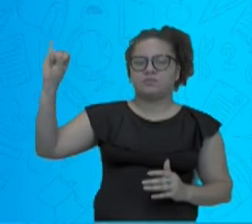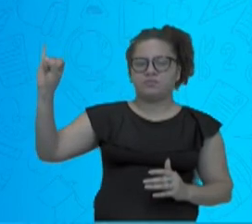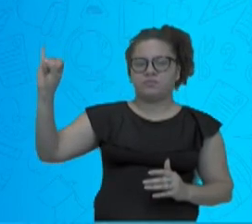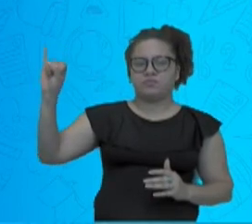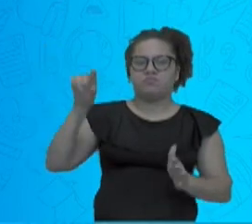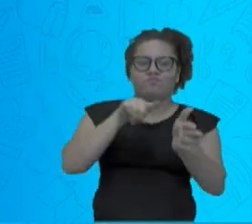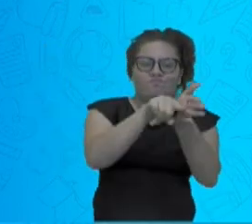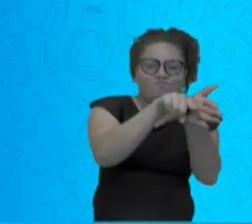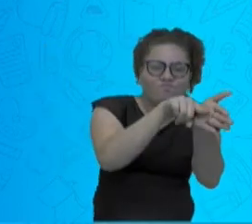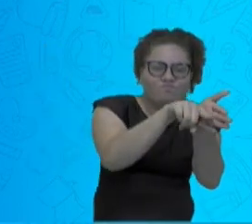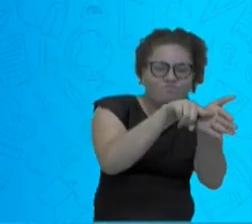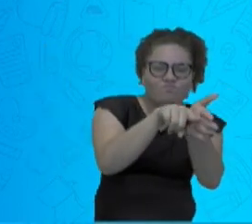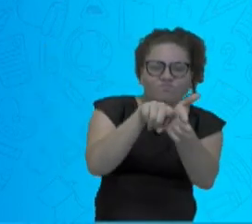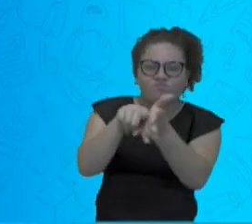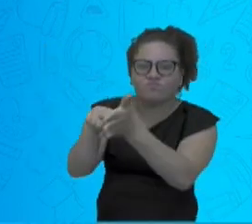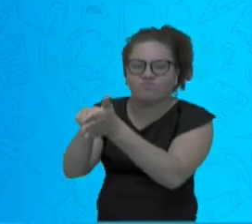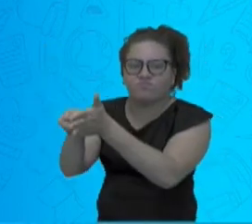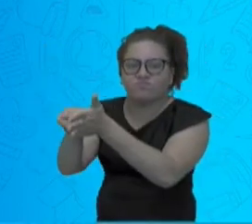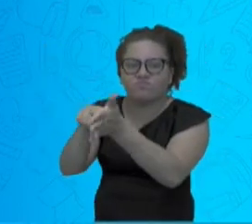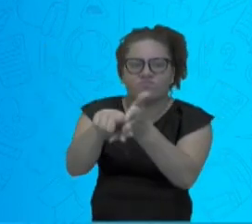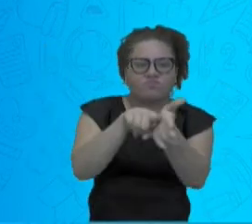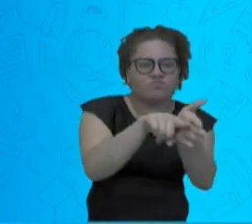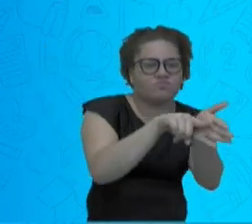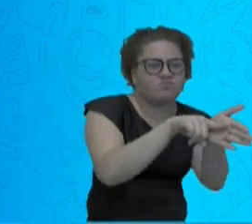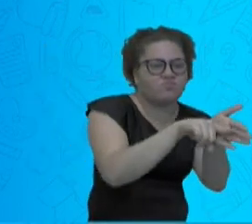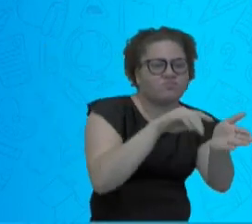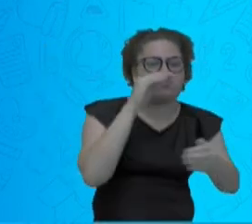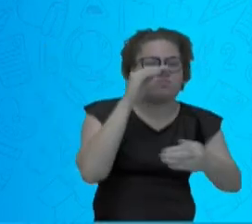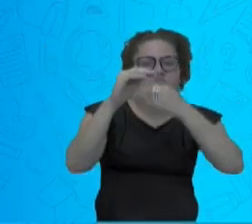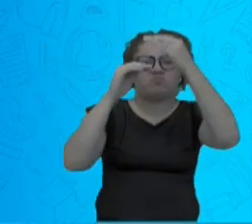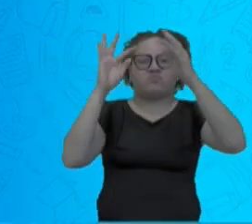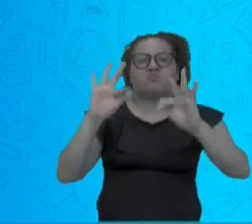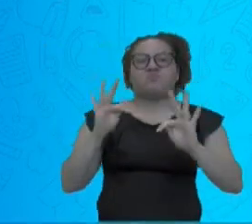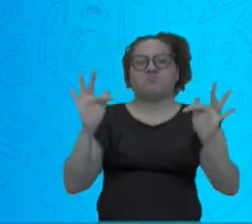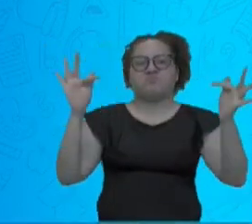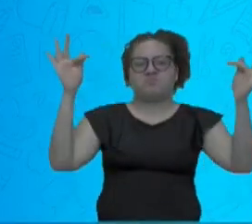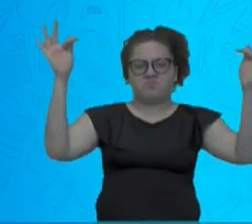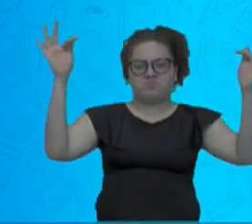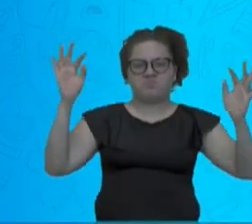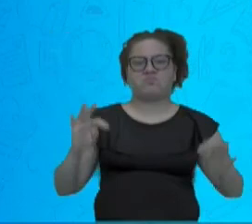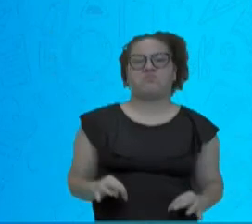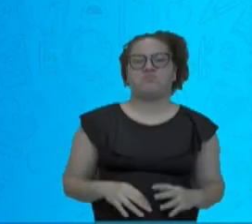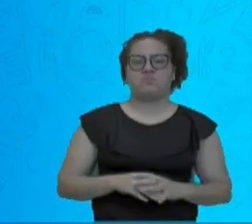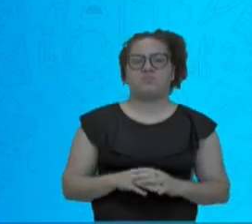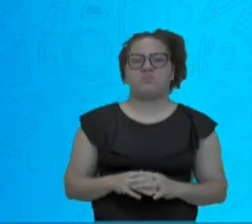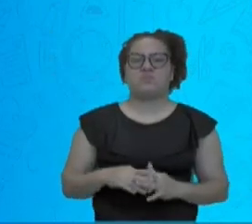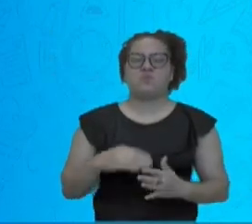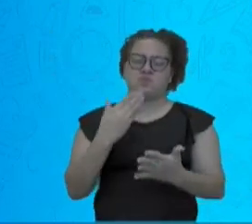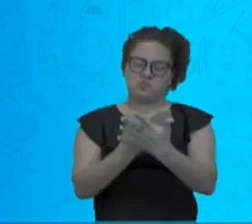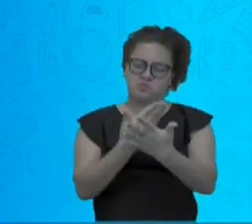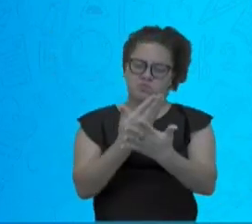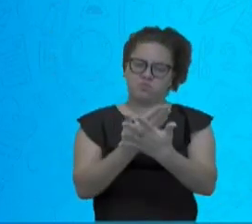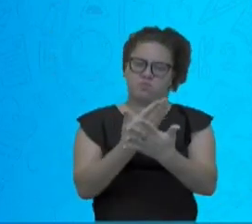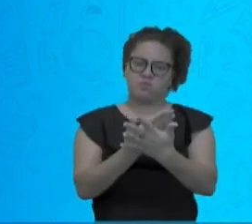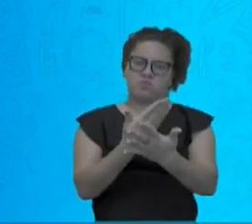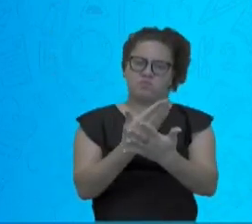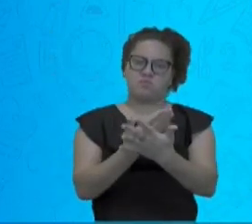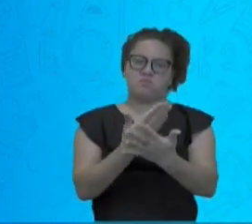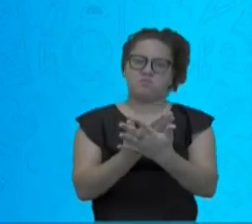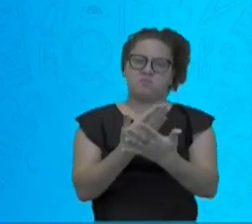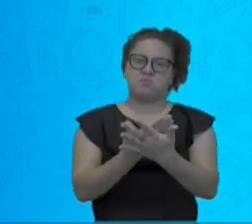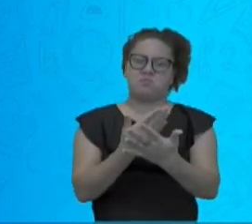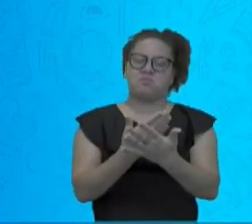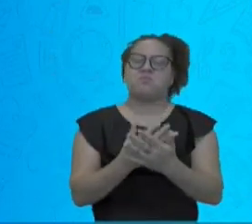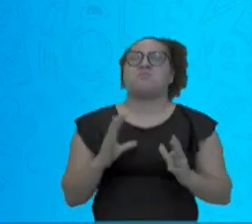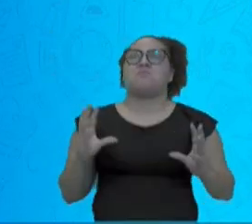que pôde comprovar. Porque quando eu estudei, igual vocês estão estudando aí, o